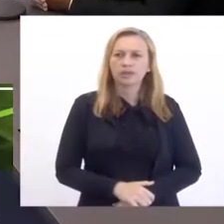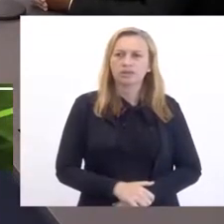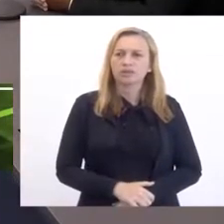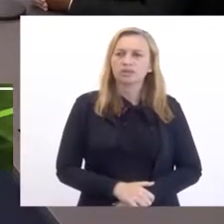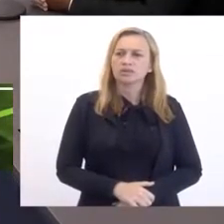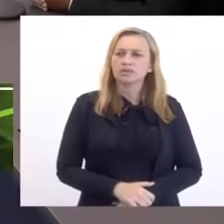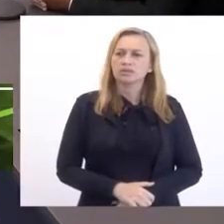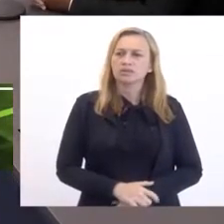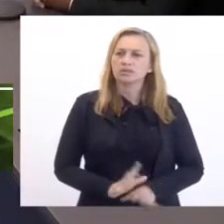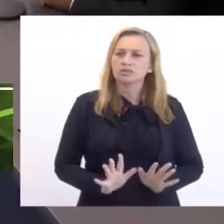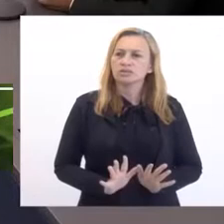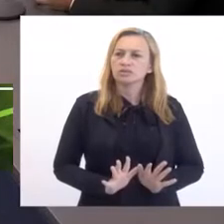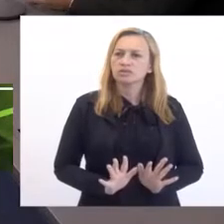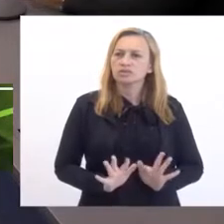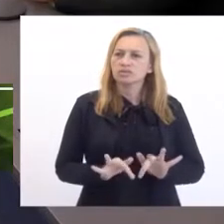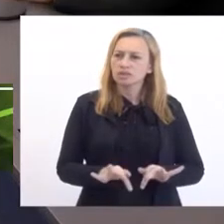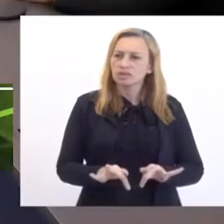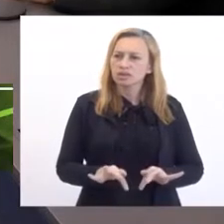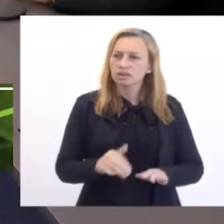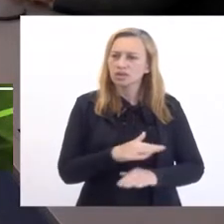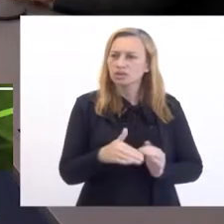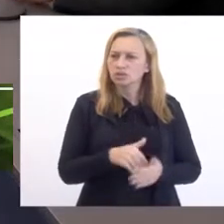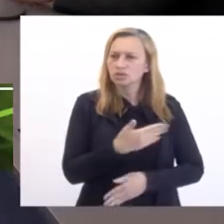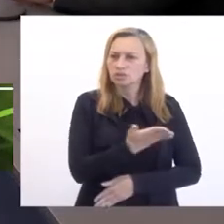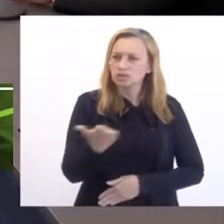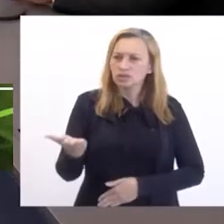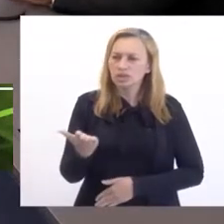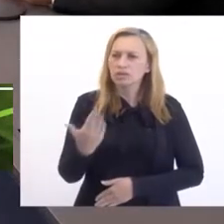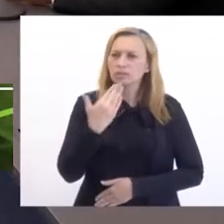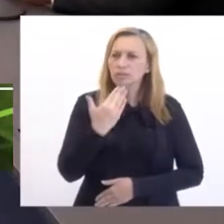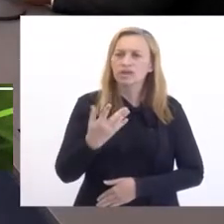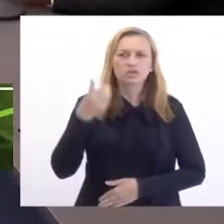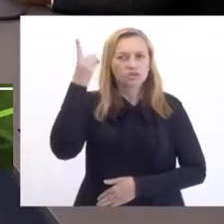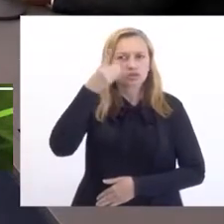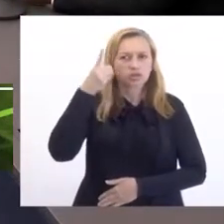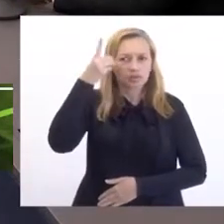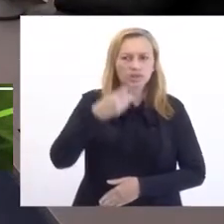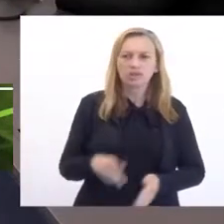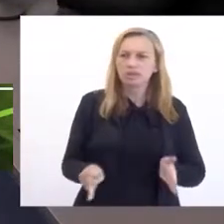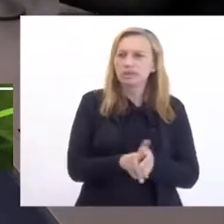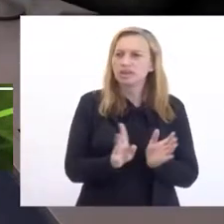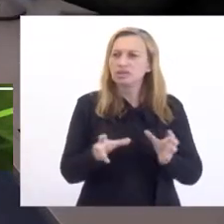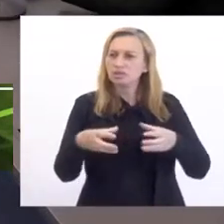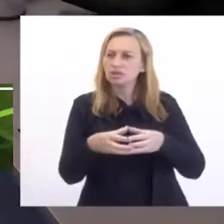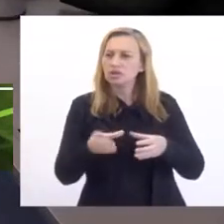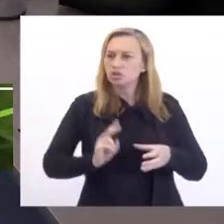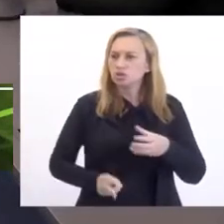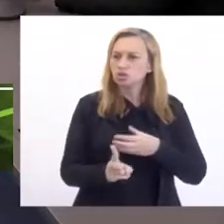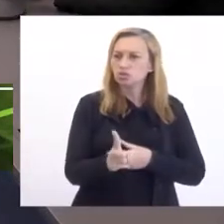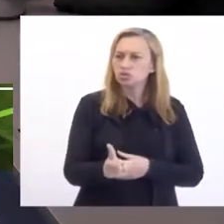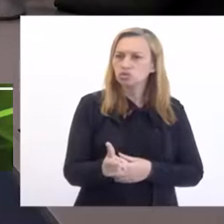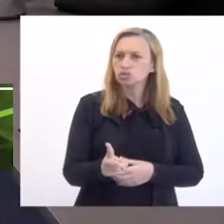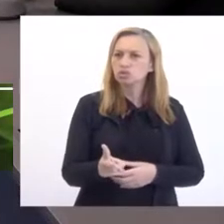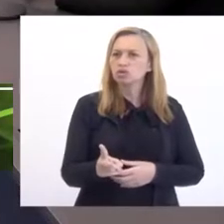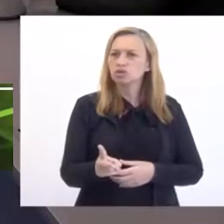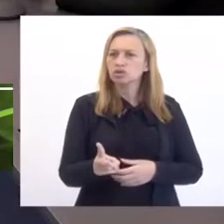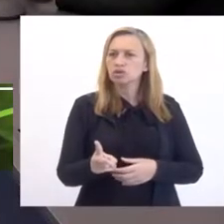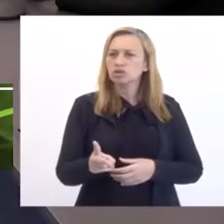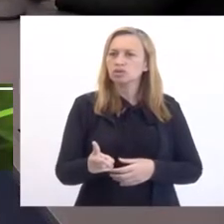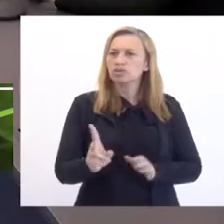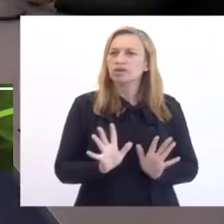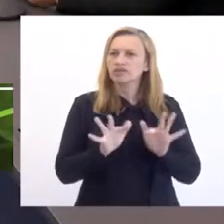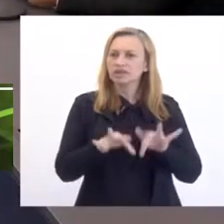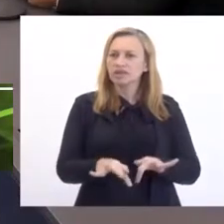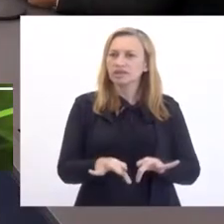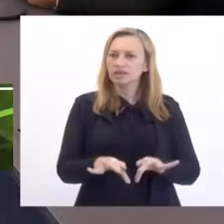despeço cordialmente das autoridades presentes, solicito os deputados membros dessa comissão que permaneçam conectados para iniciarmos